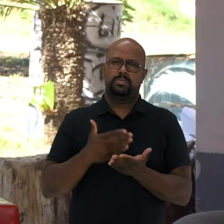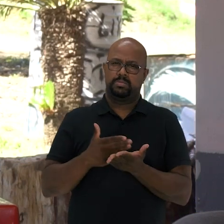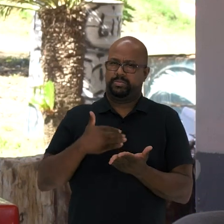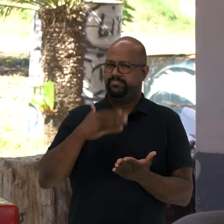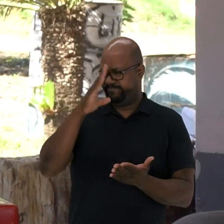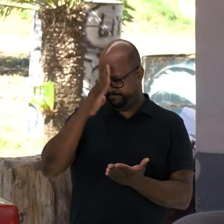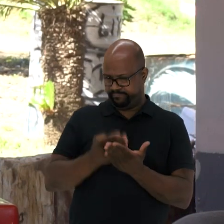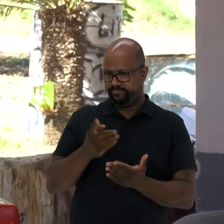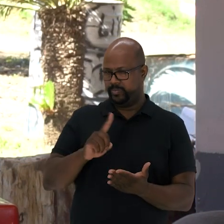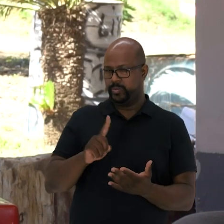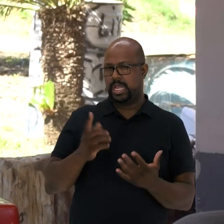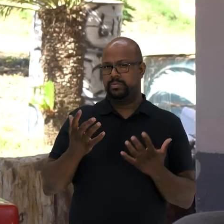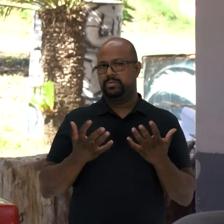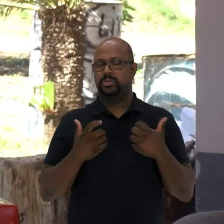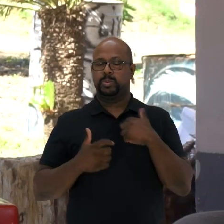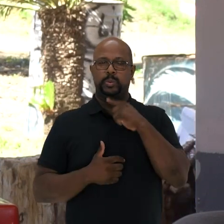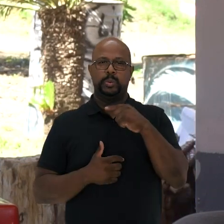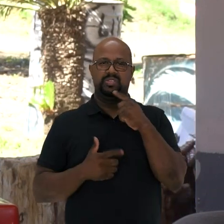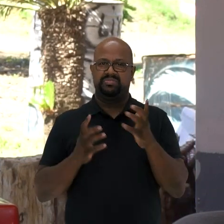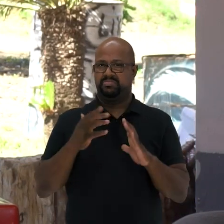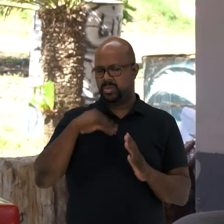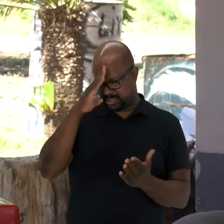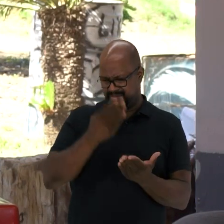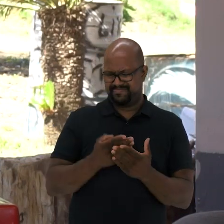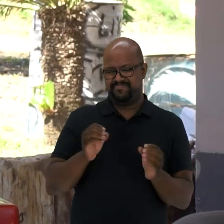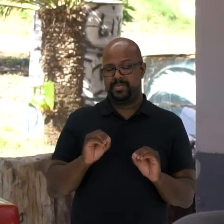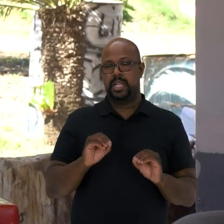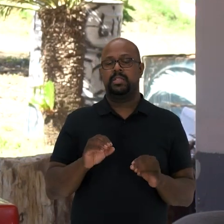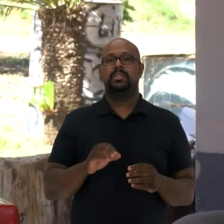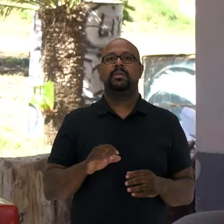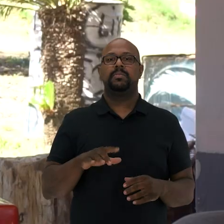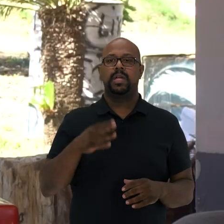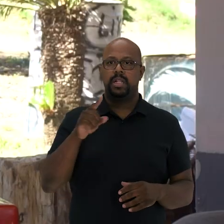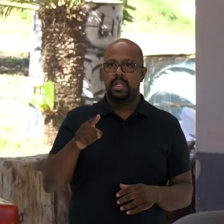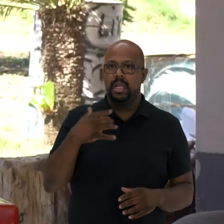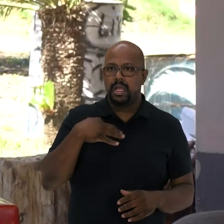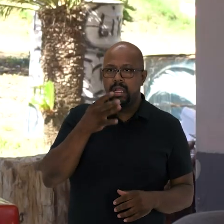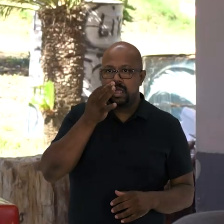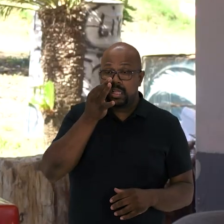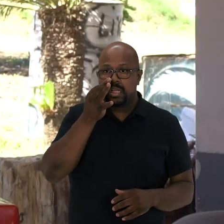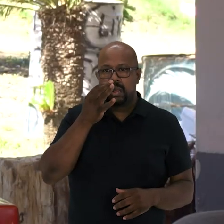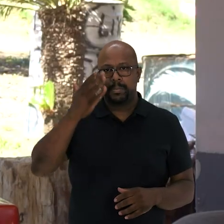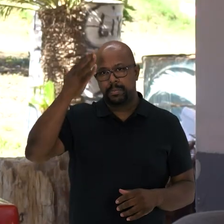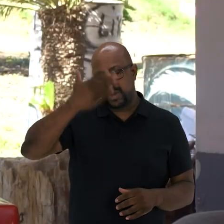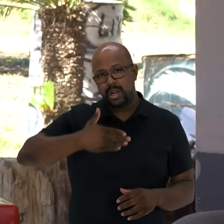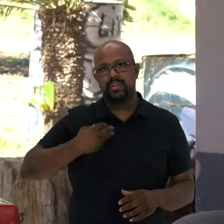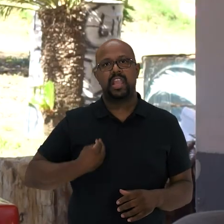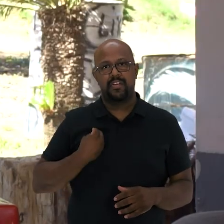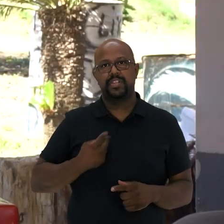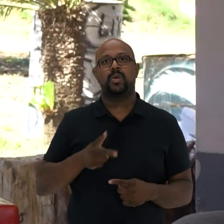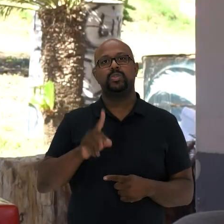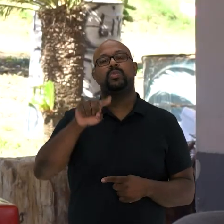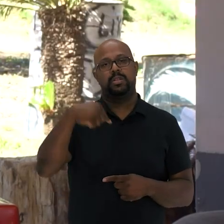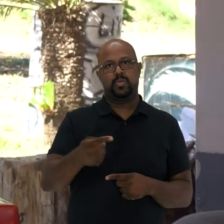no começo eu não acreditava, né? Eu tinha dúvida e não acreditava nem um pouquinho, mas lá eu consegui ter provas que